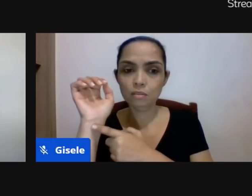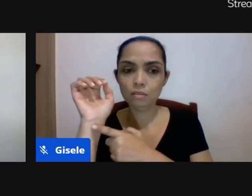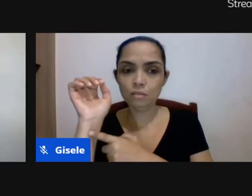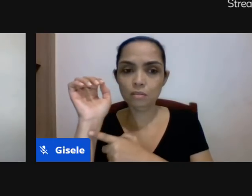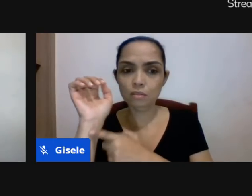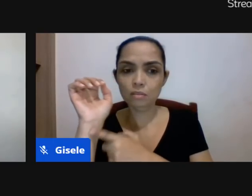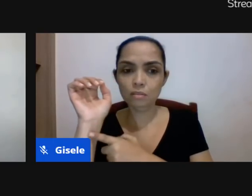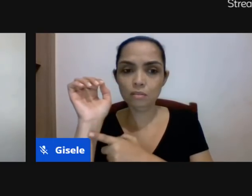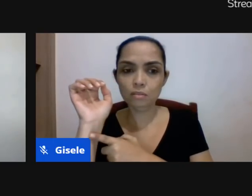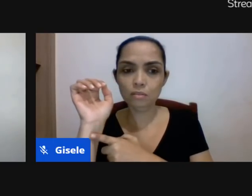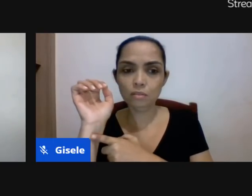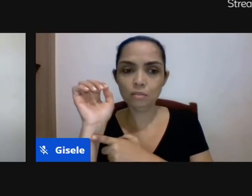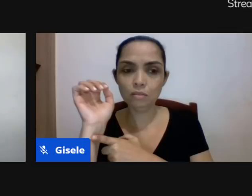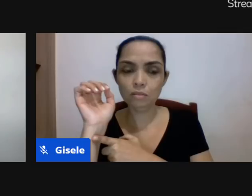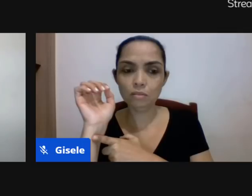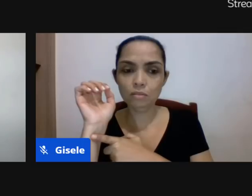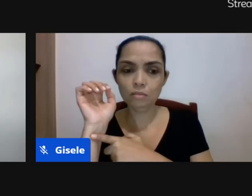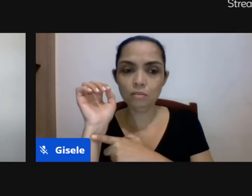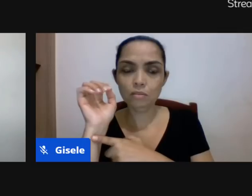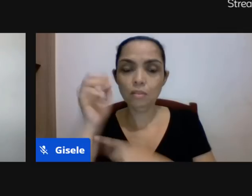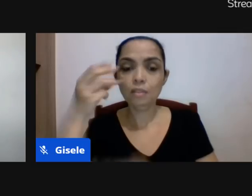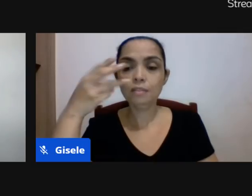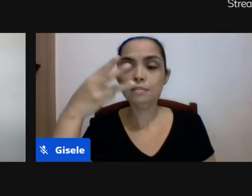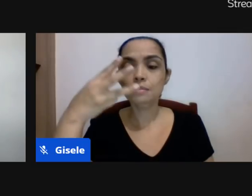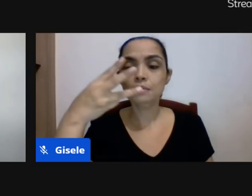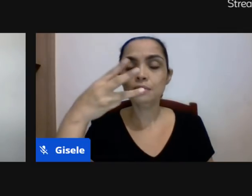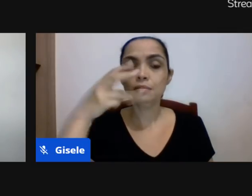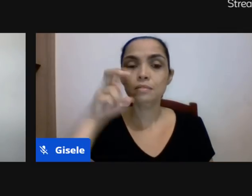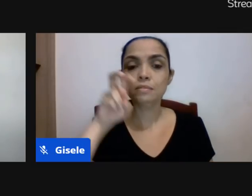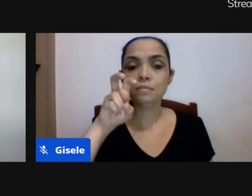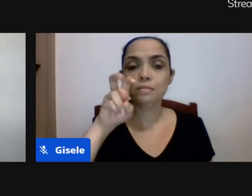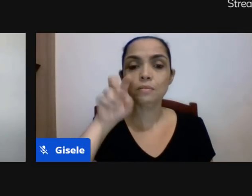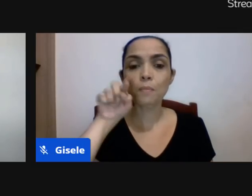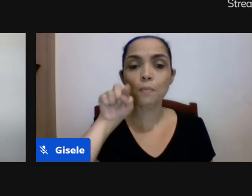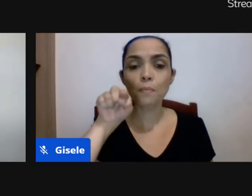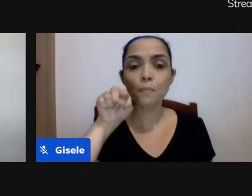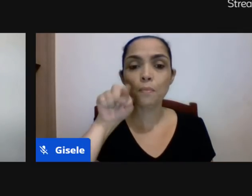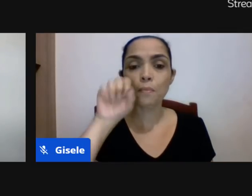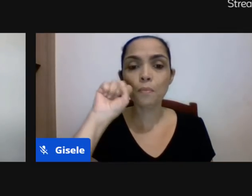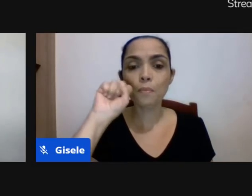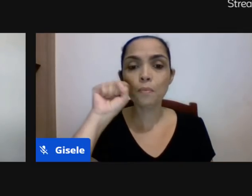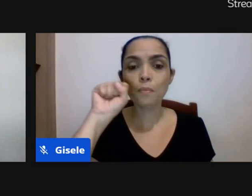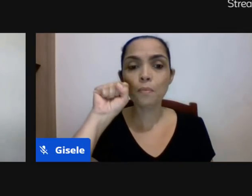normalmente vai dar bem baixa, 35,8. Na testa,